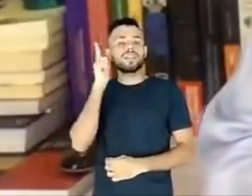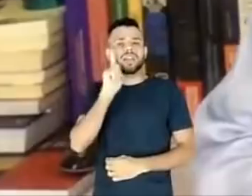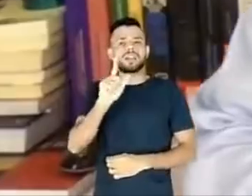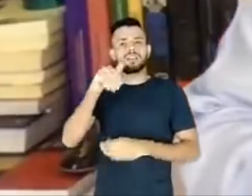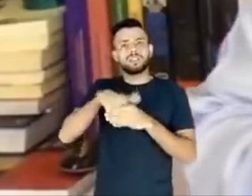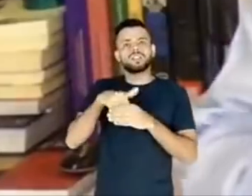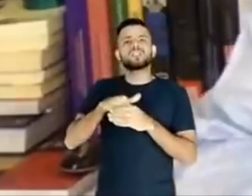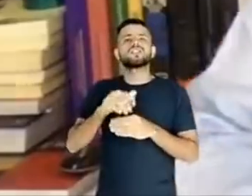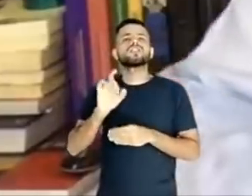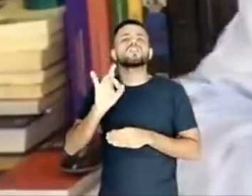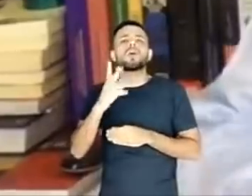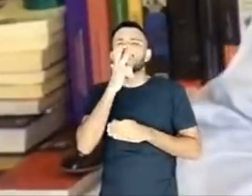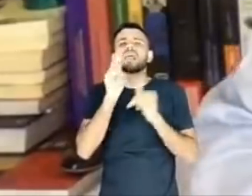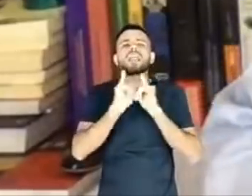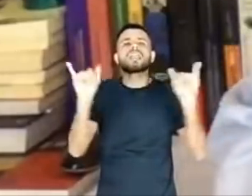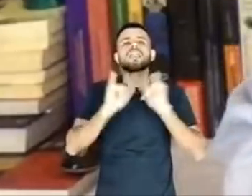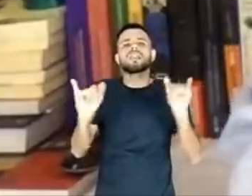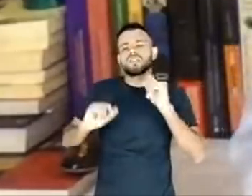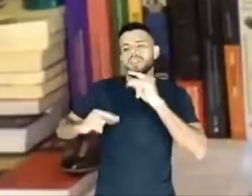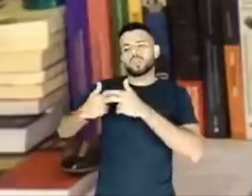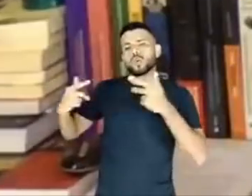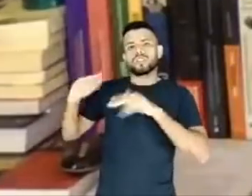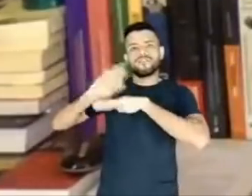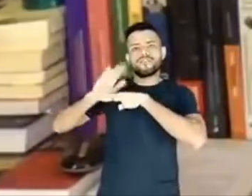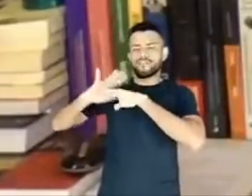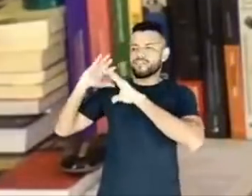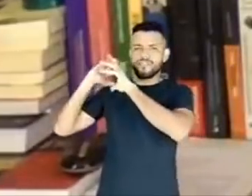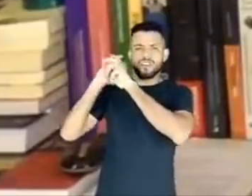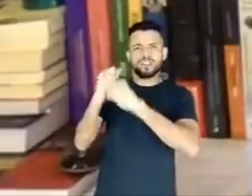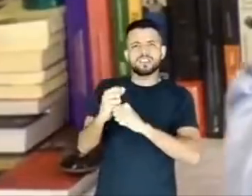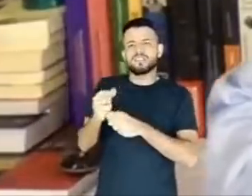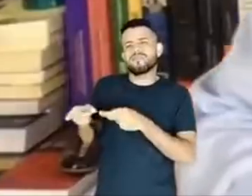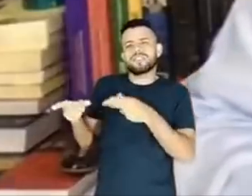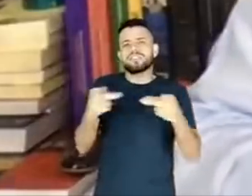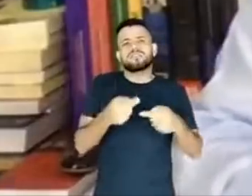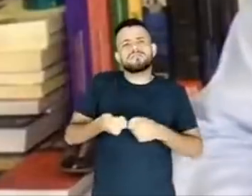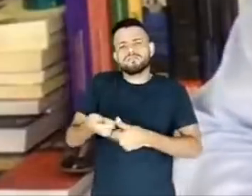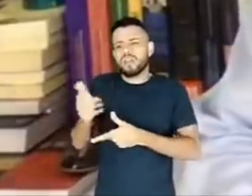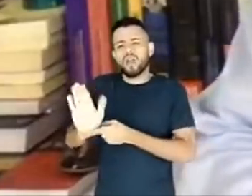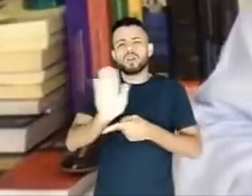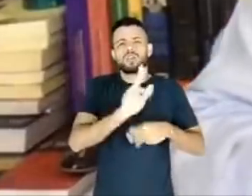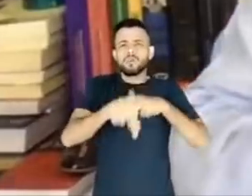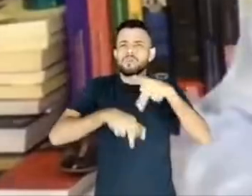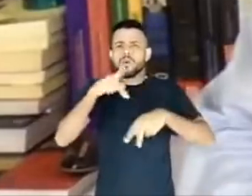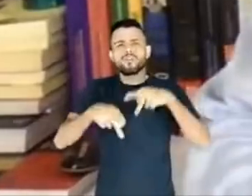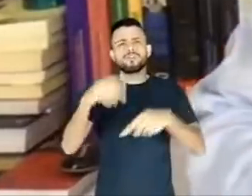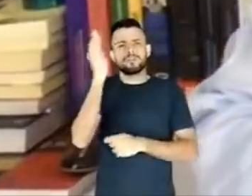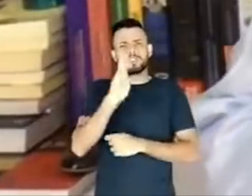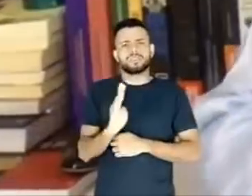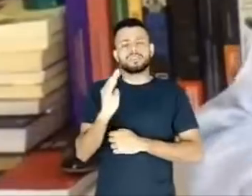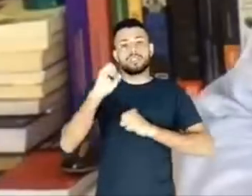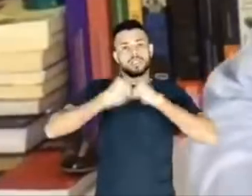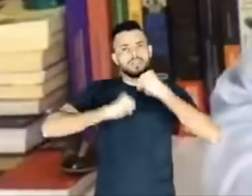o patrimônio que foi construído em benefício do povo brasileiro, de empresas públicas sólidas,